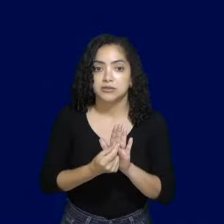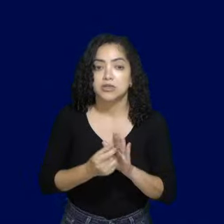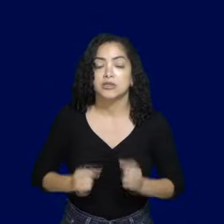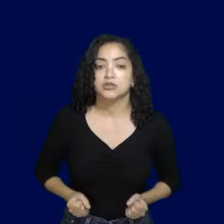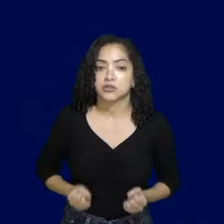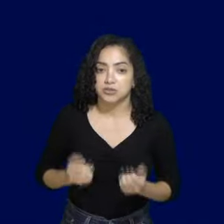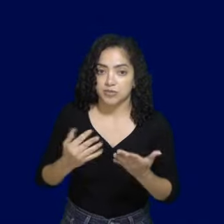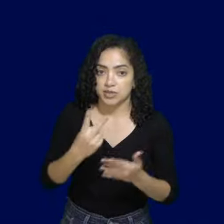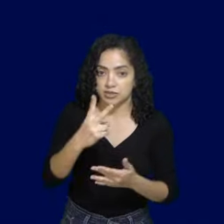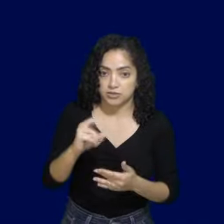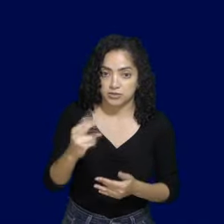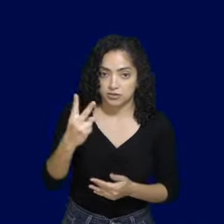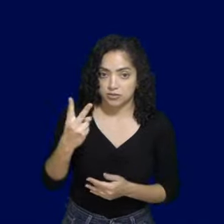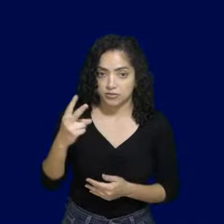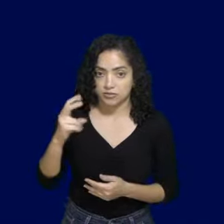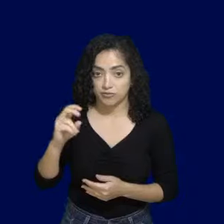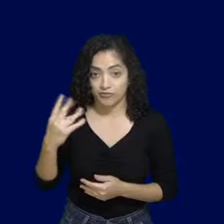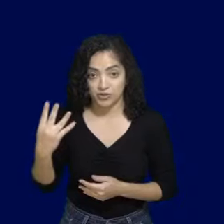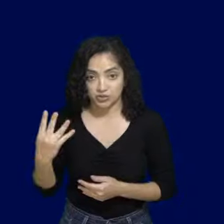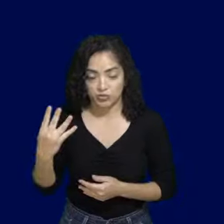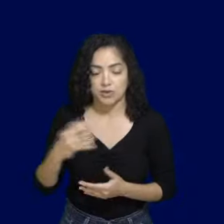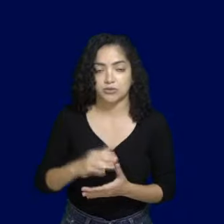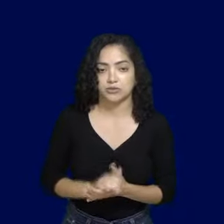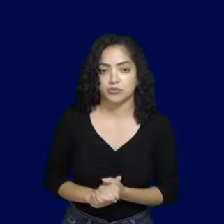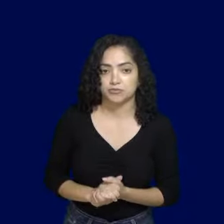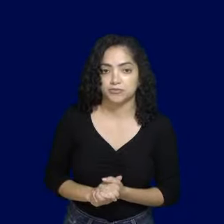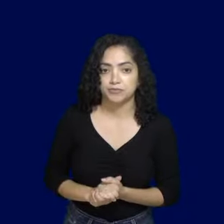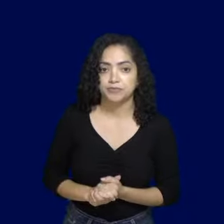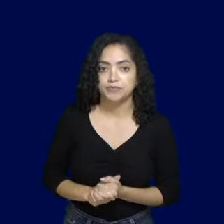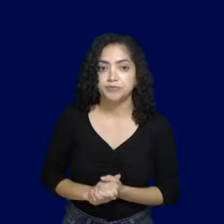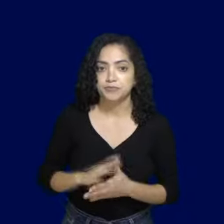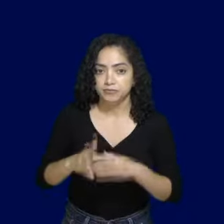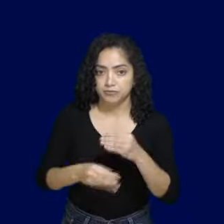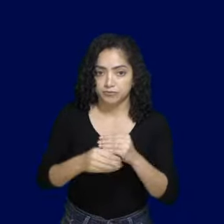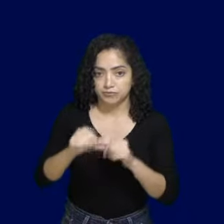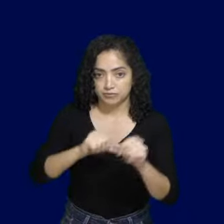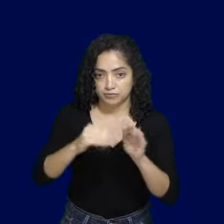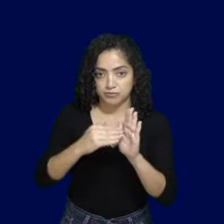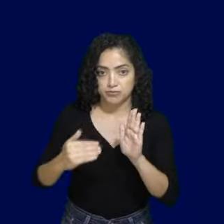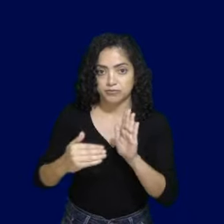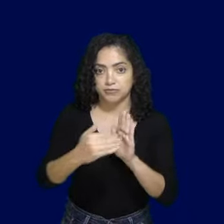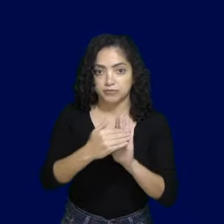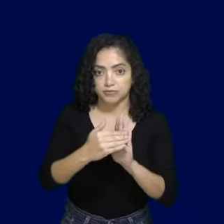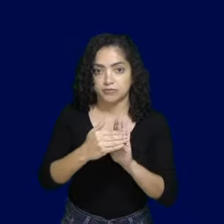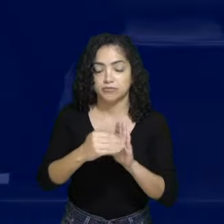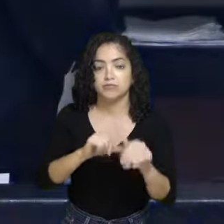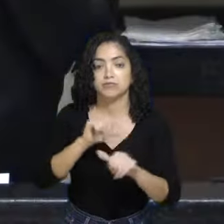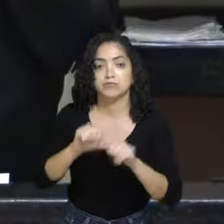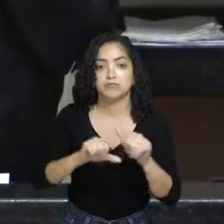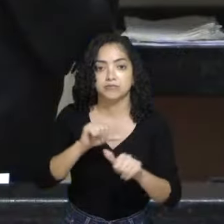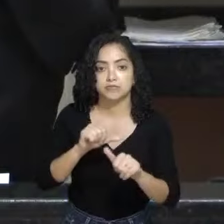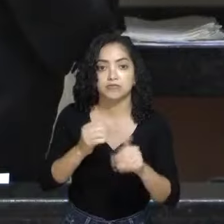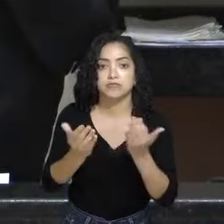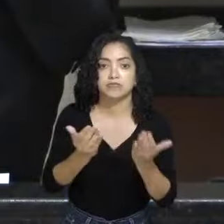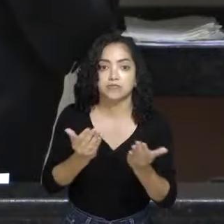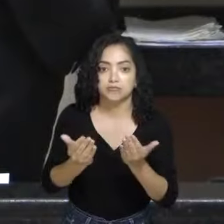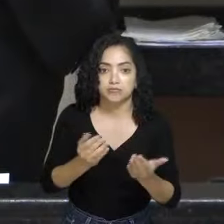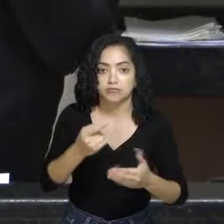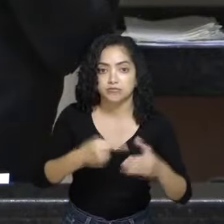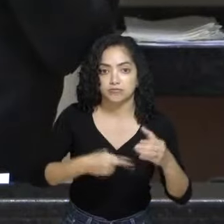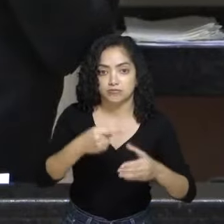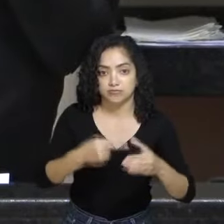de 2024, estabelece outras providências com emenda substitutiva global, subemenda modificativa e parecer favorável da Comissão